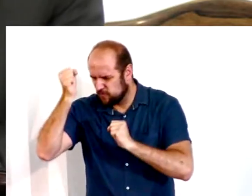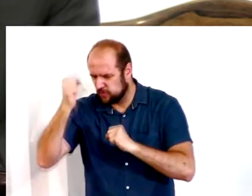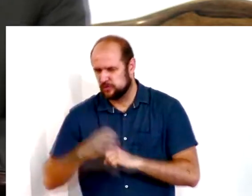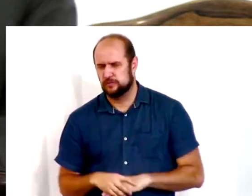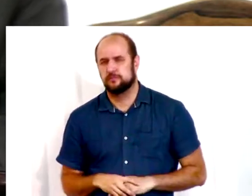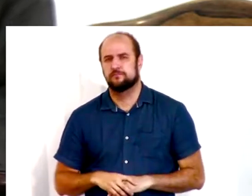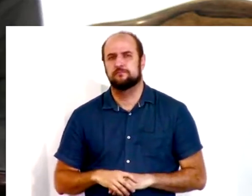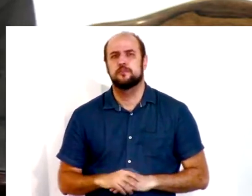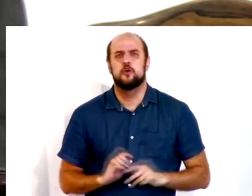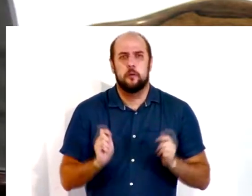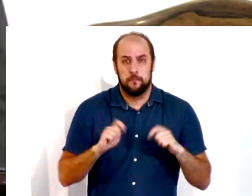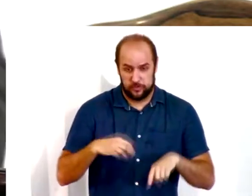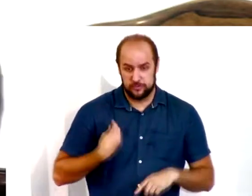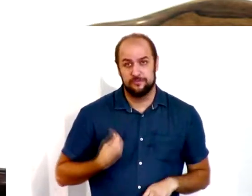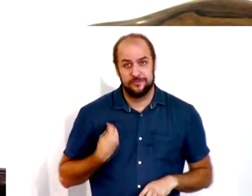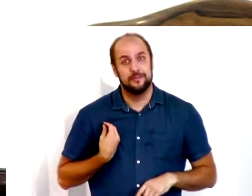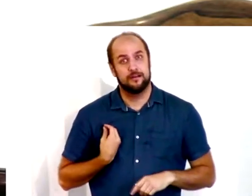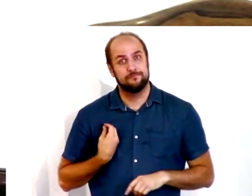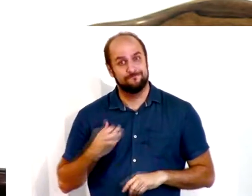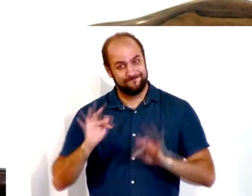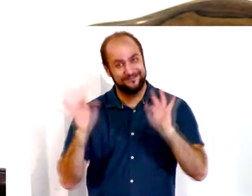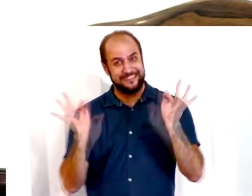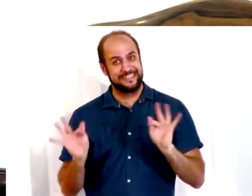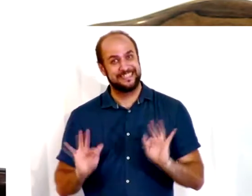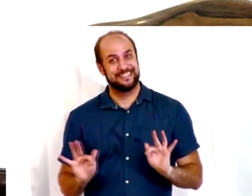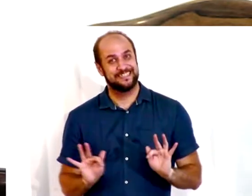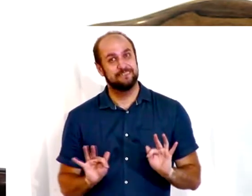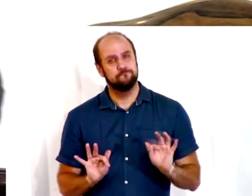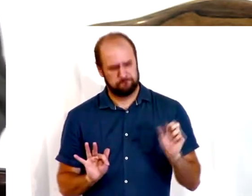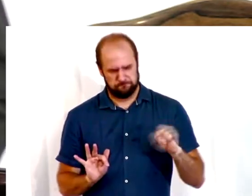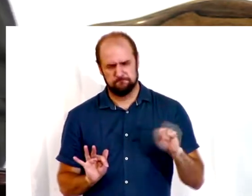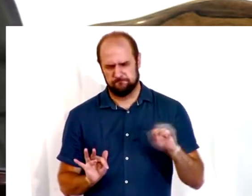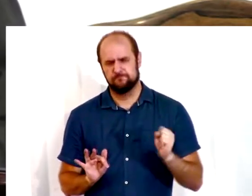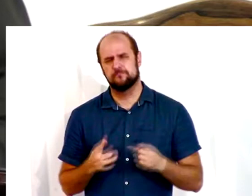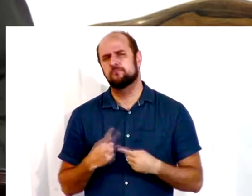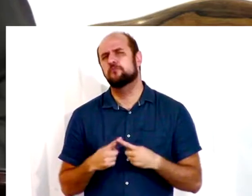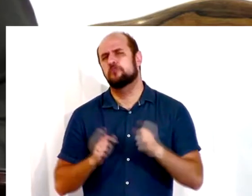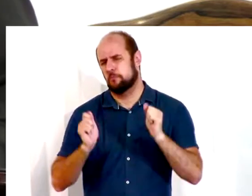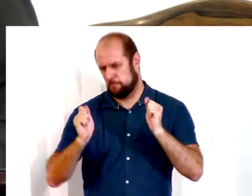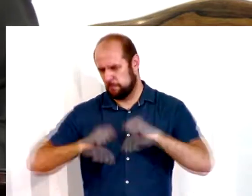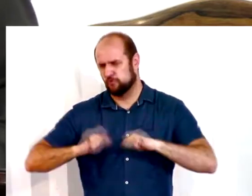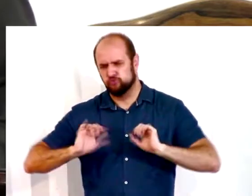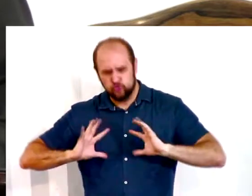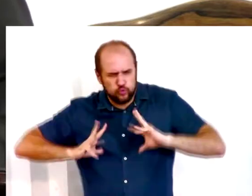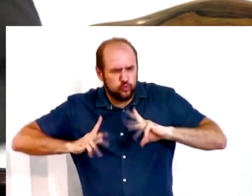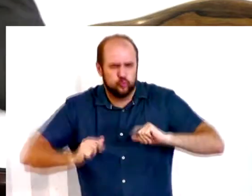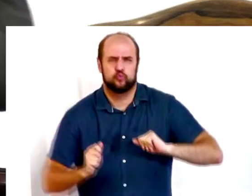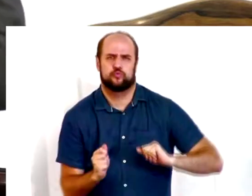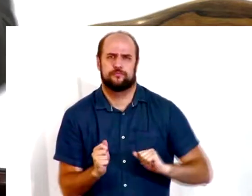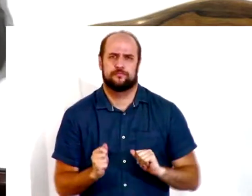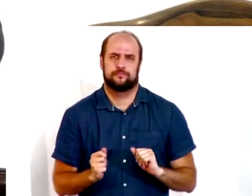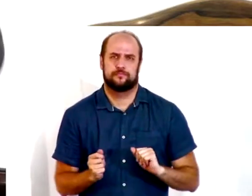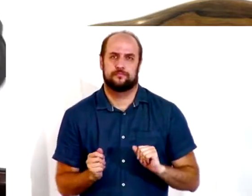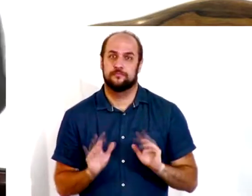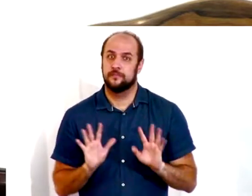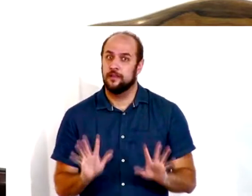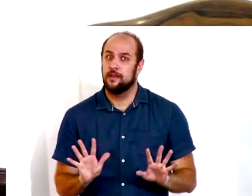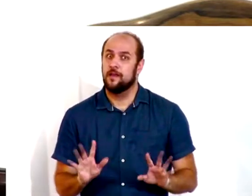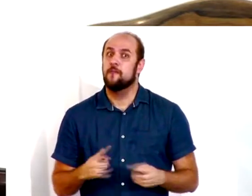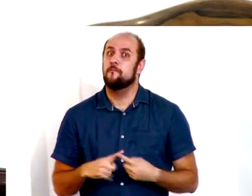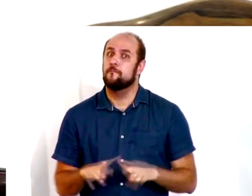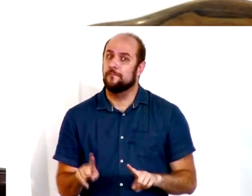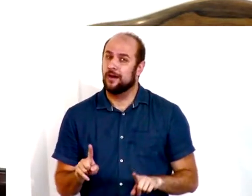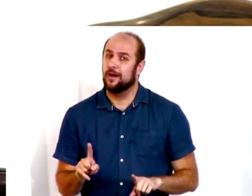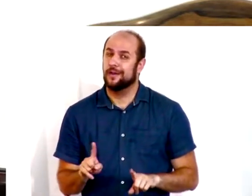viver contentes? Sim. Porque tudo podemos naquele que nos fortalece. Mas aqui nós precisamos